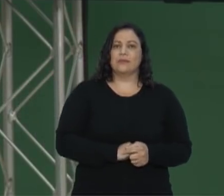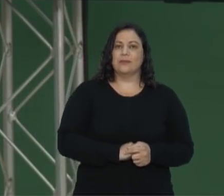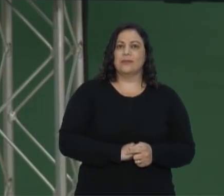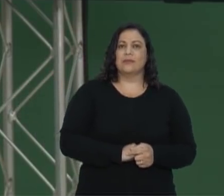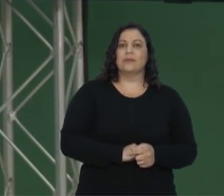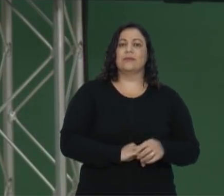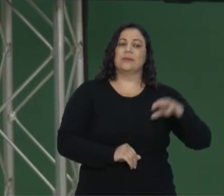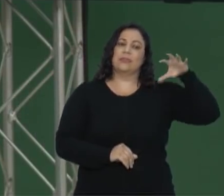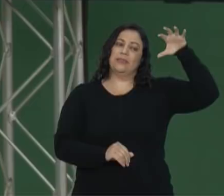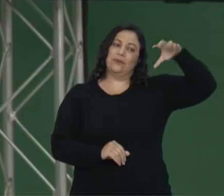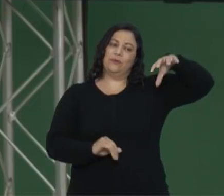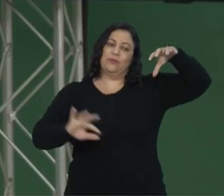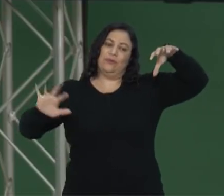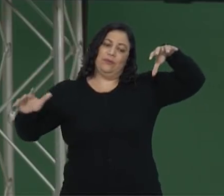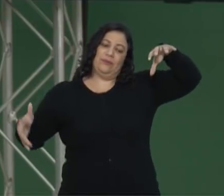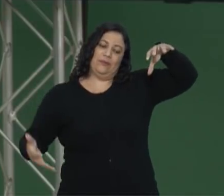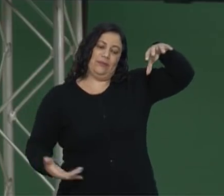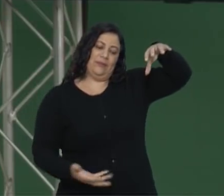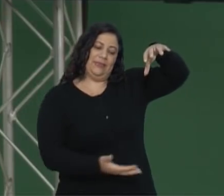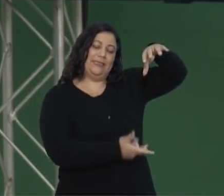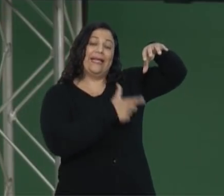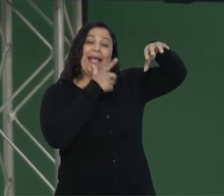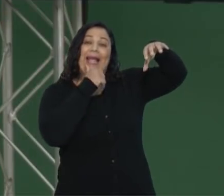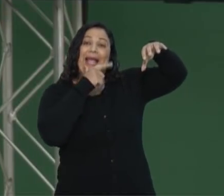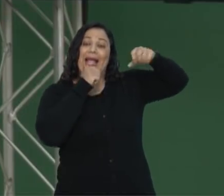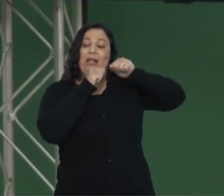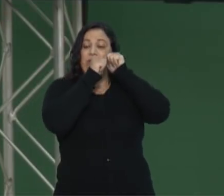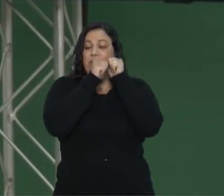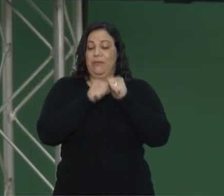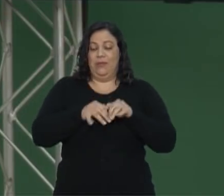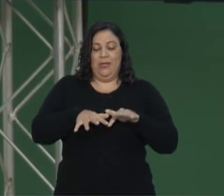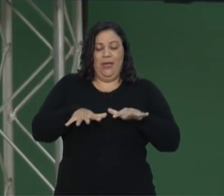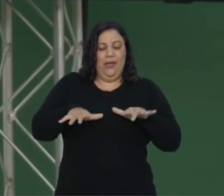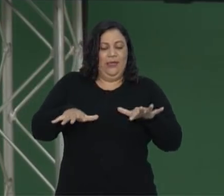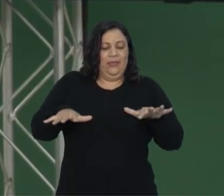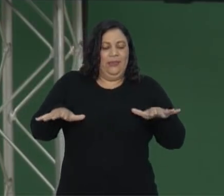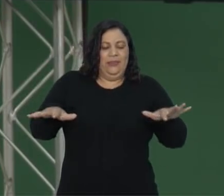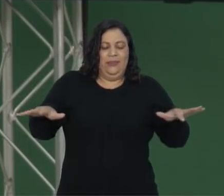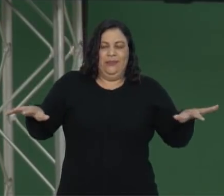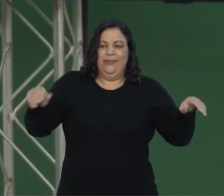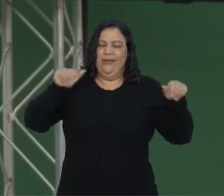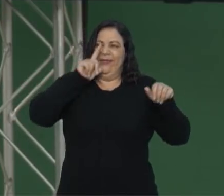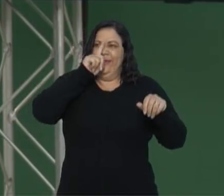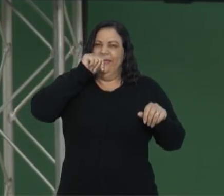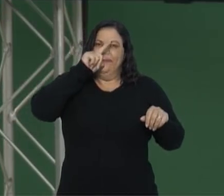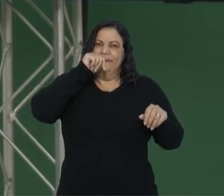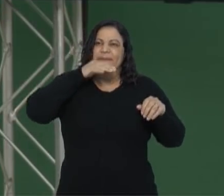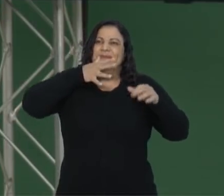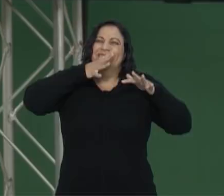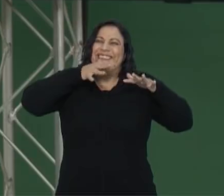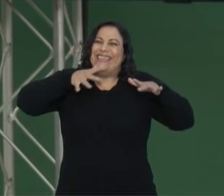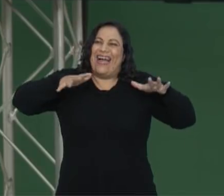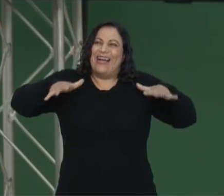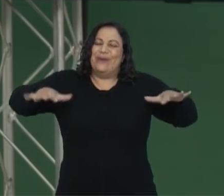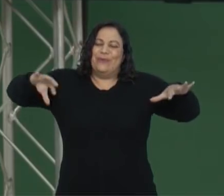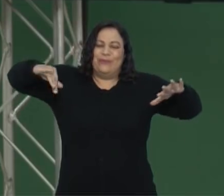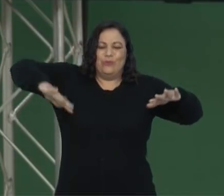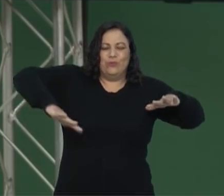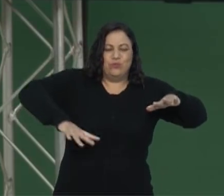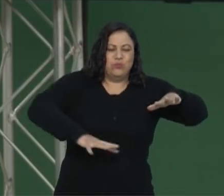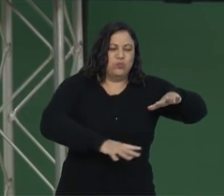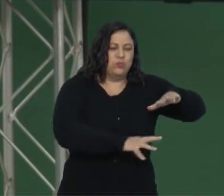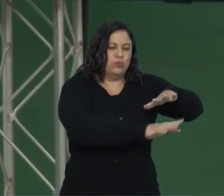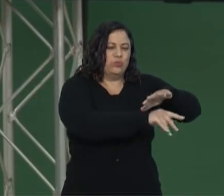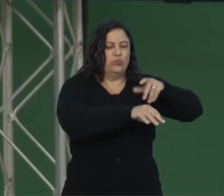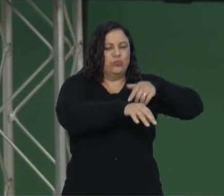vai infiltrar nesse solo, vai servir para os animais beberem, né, regar as